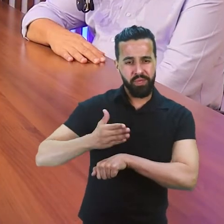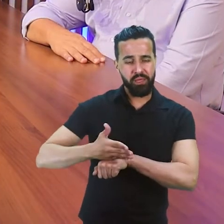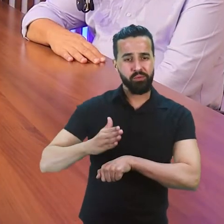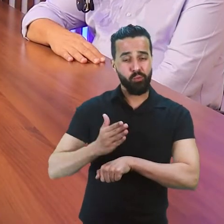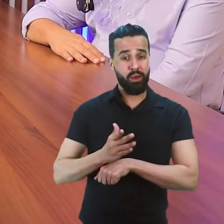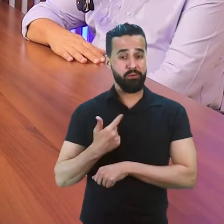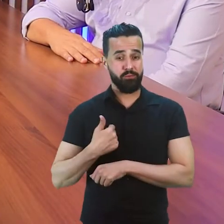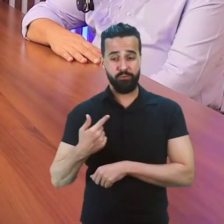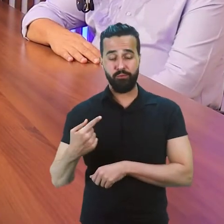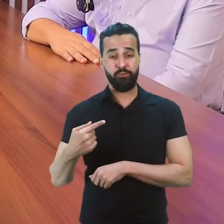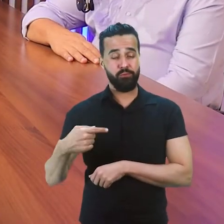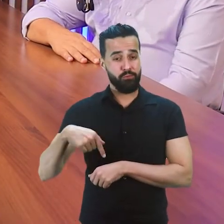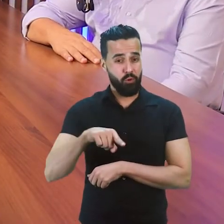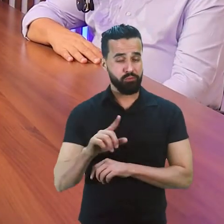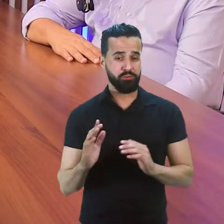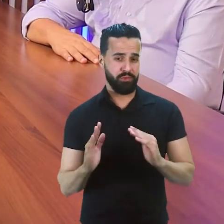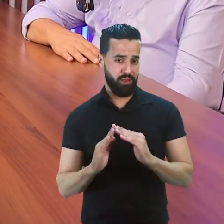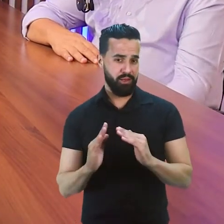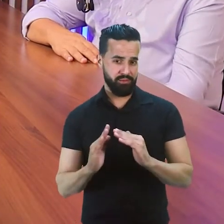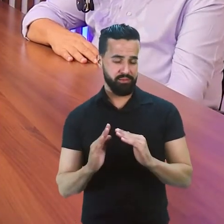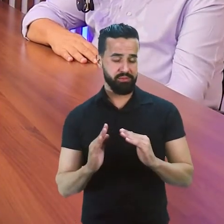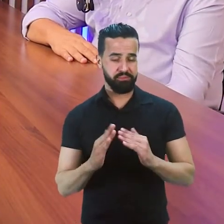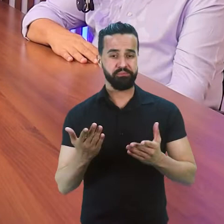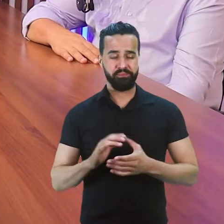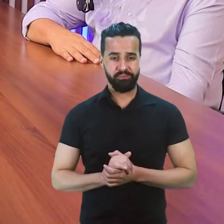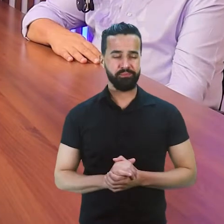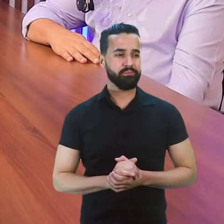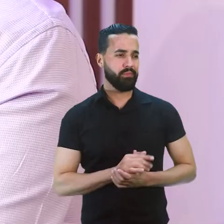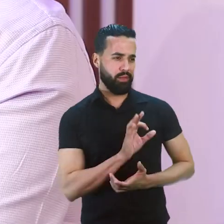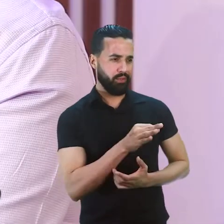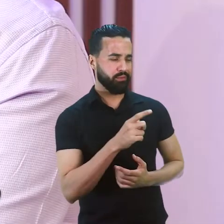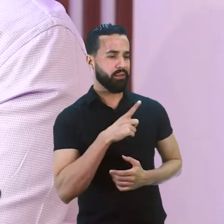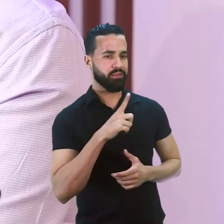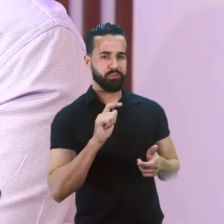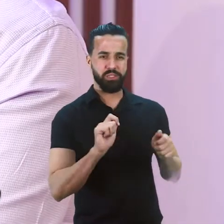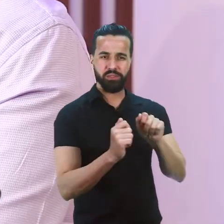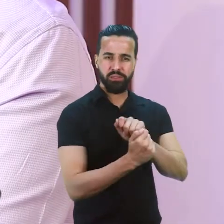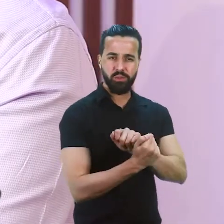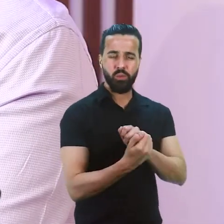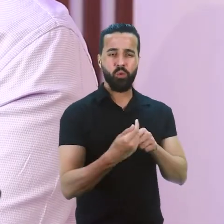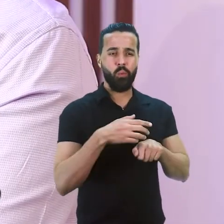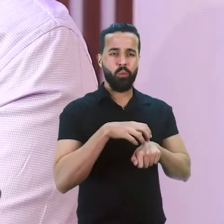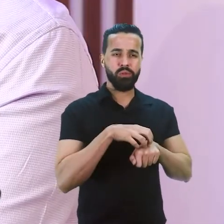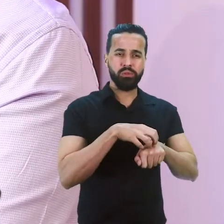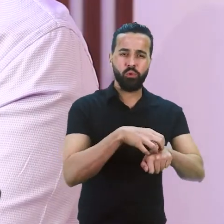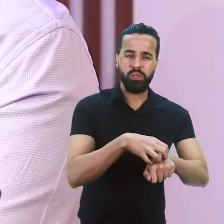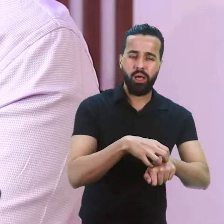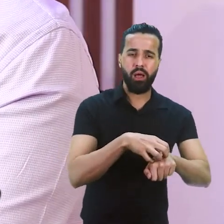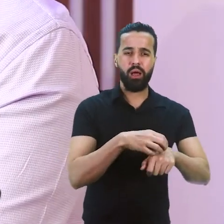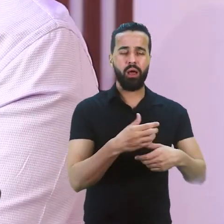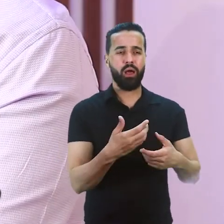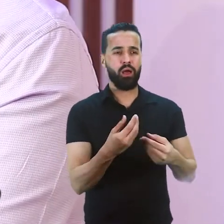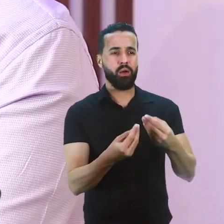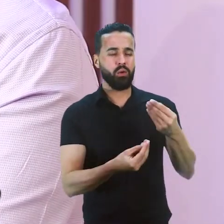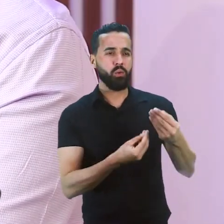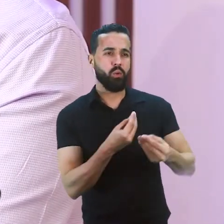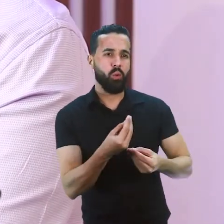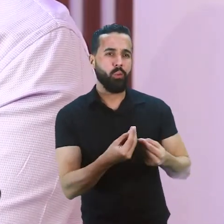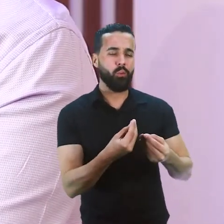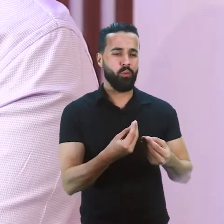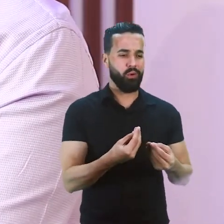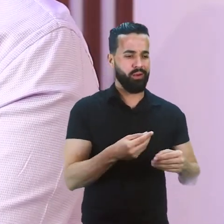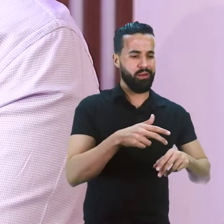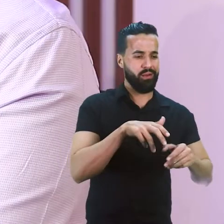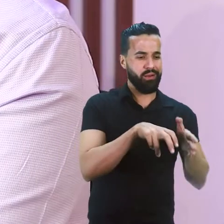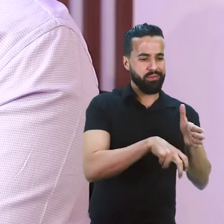para casa. Que tem toda essa adaptação de como transportar, né? De como mudar da cadeira para o